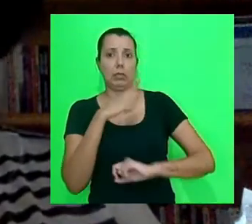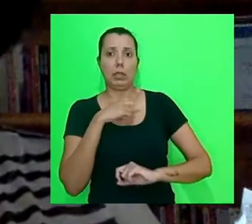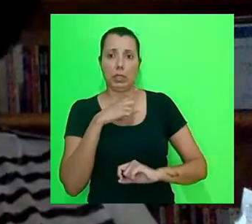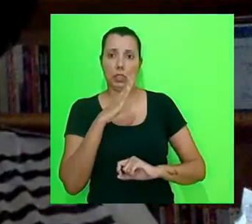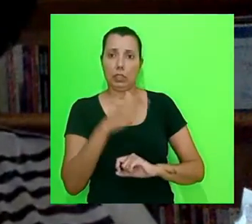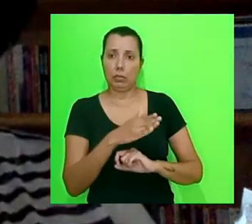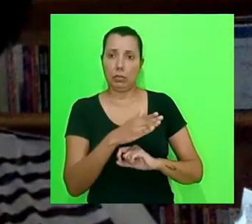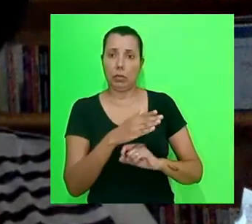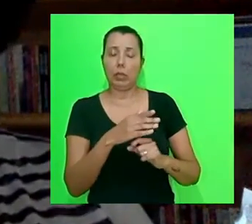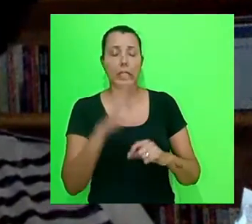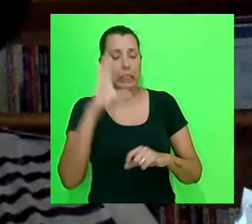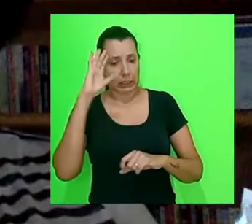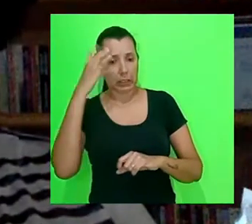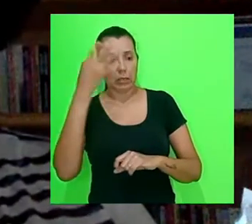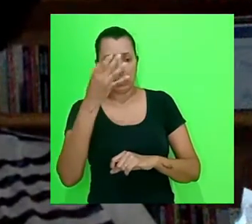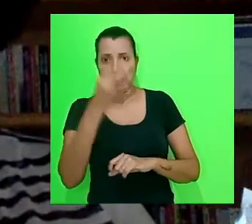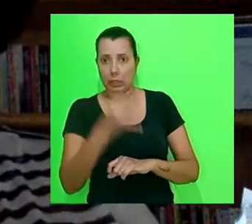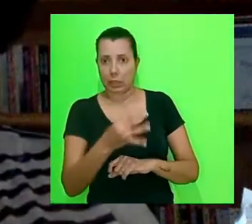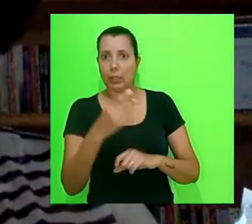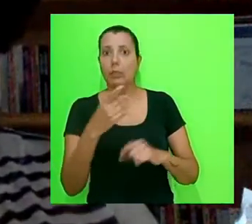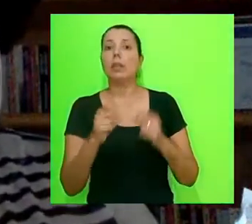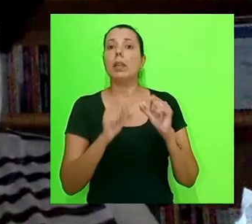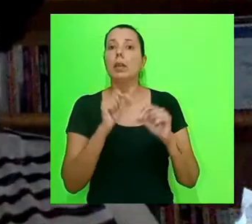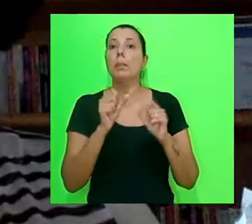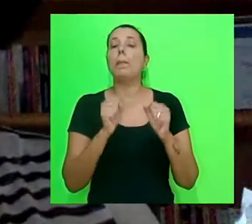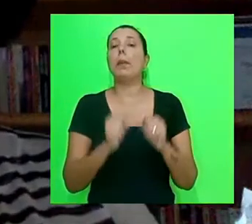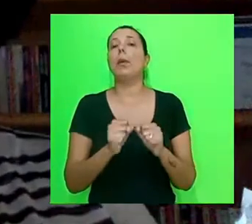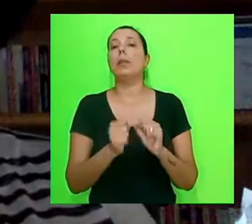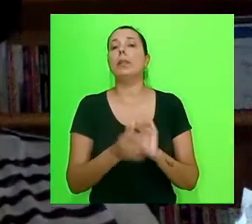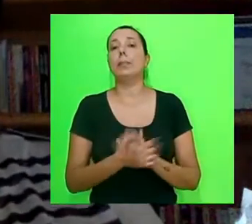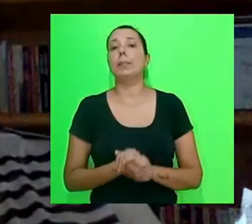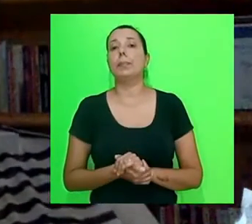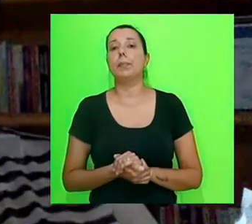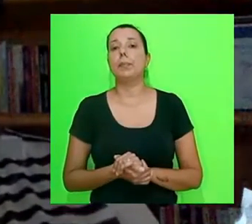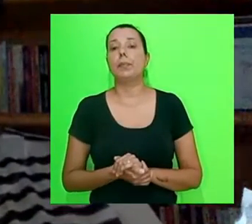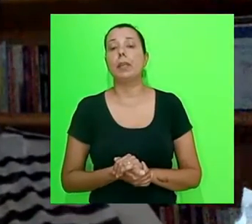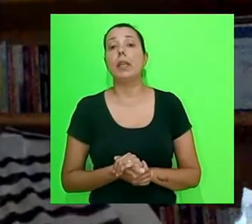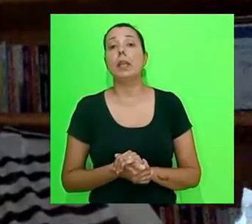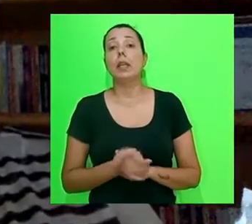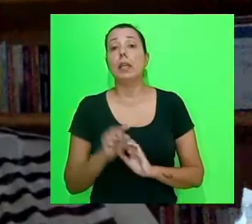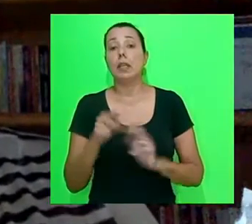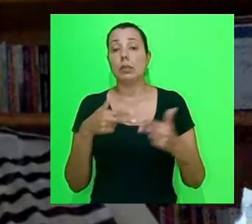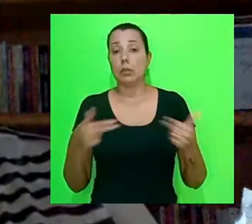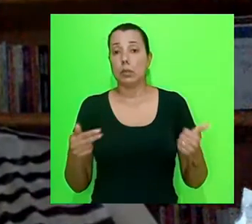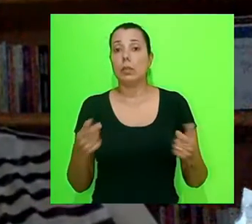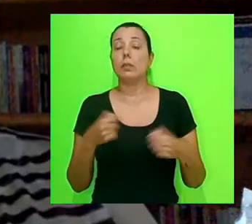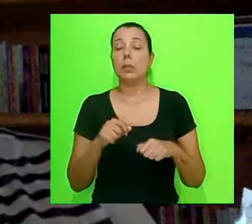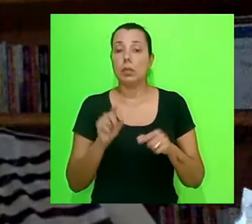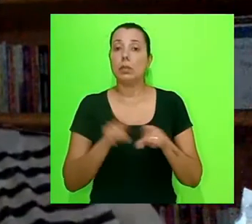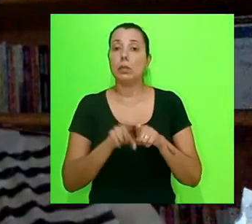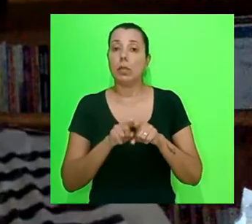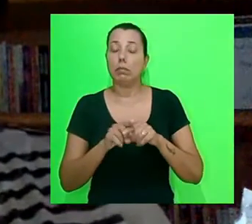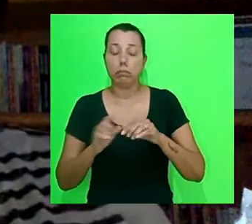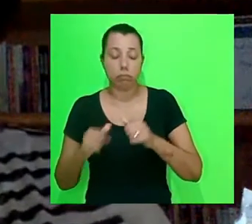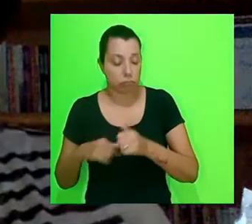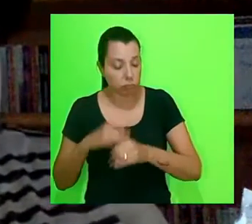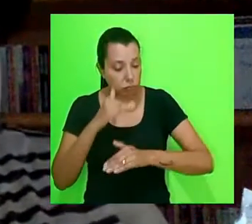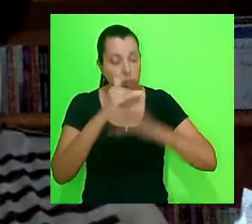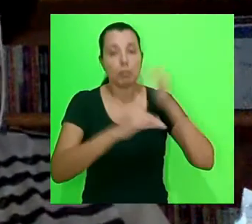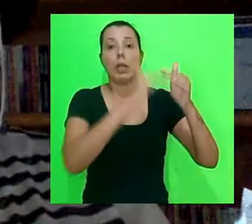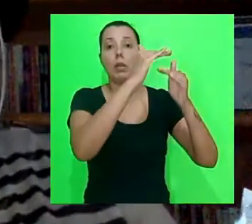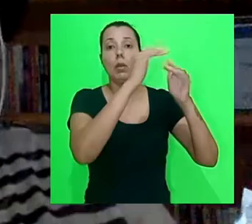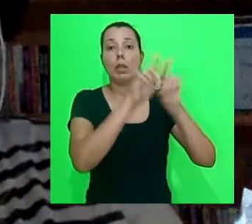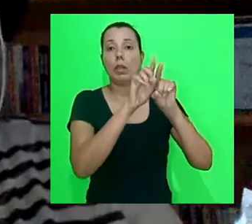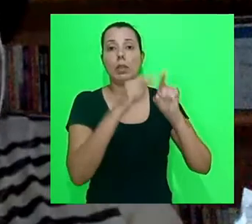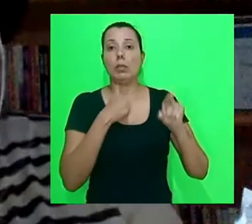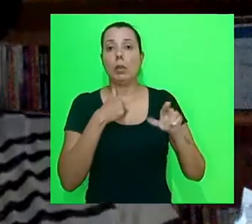de proteção, tá? Elas têm que ser ampliadas. Se o prazo está acabando, vamos postergar esse prazo, porque trazer